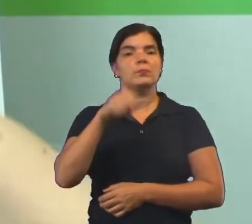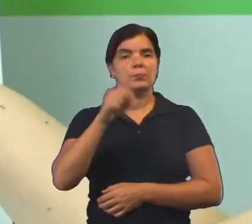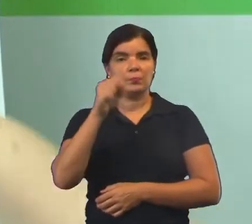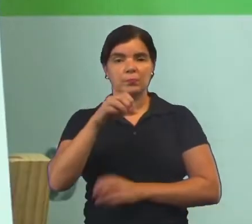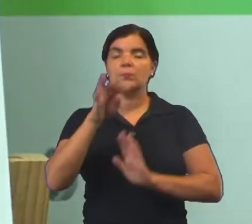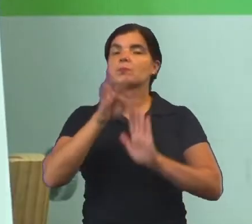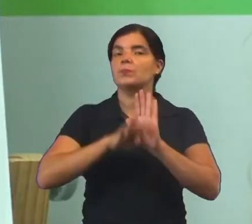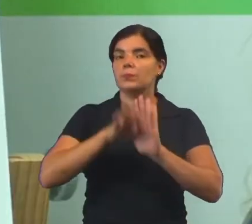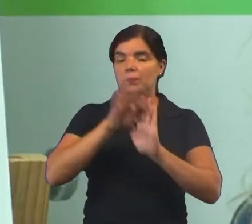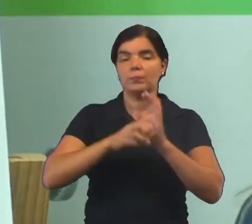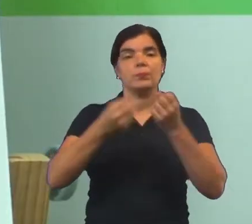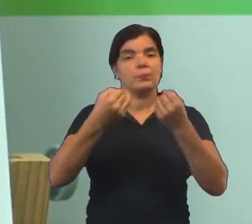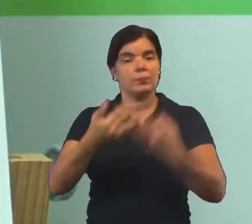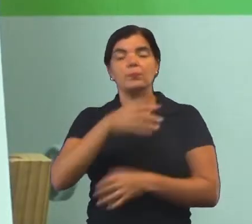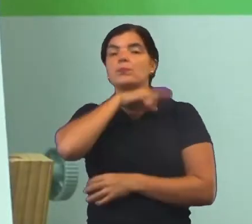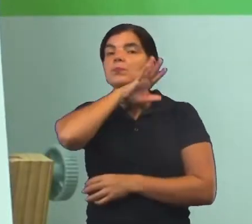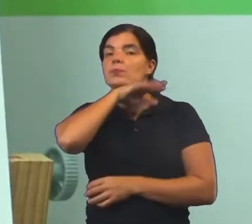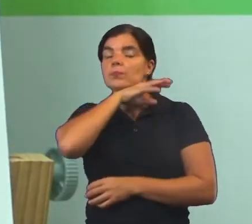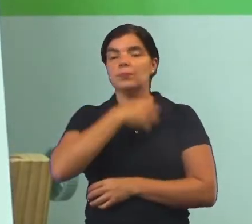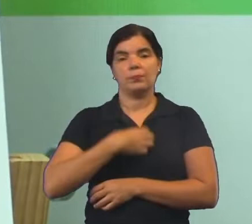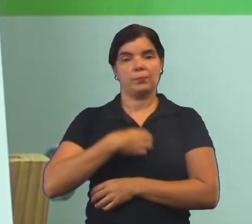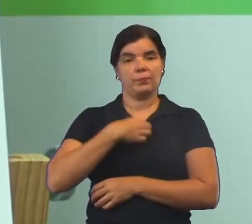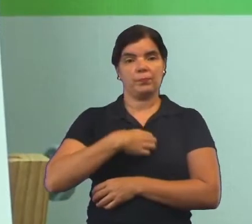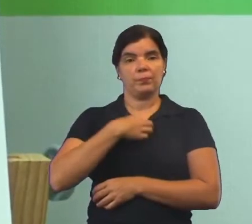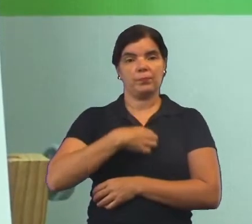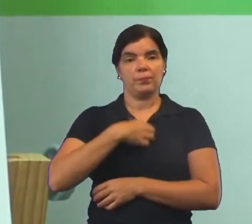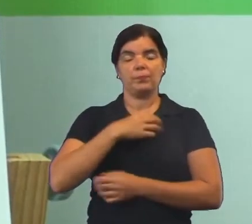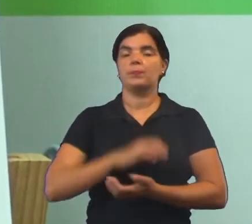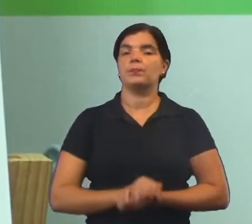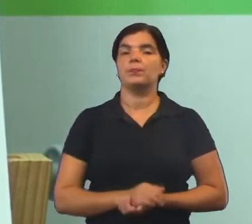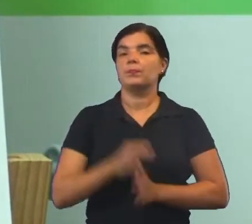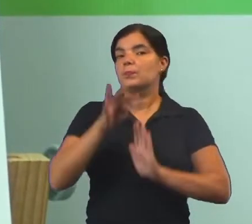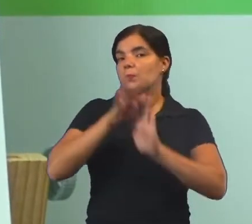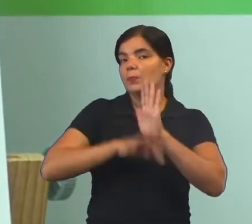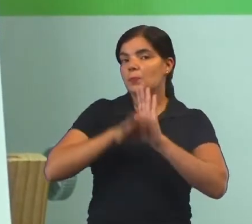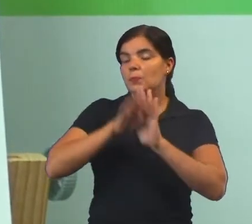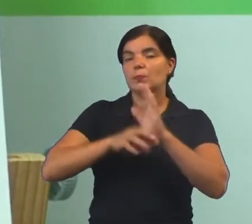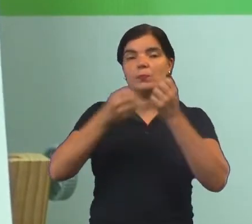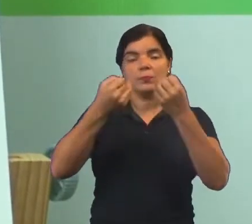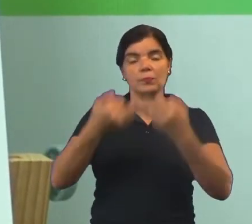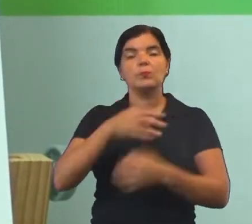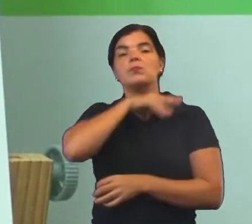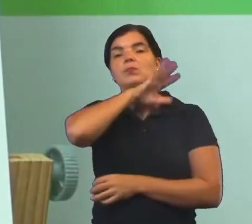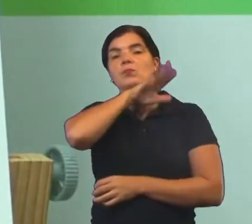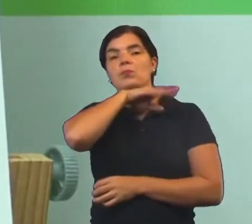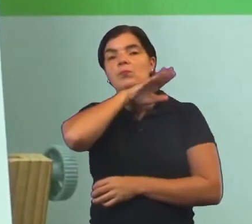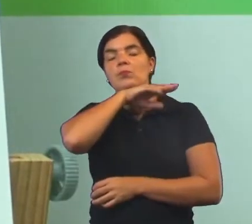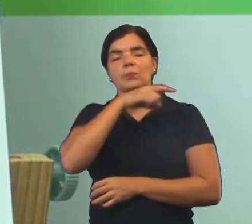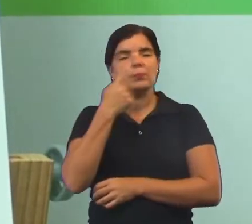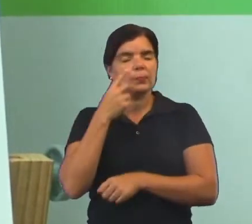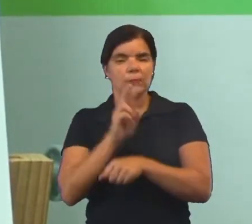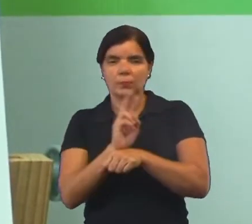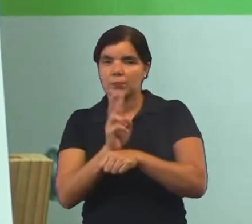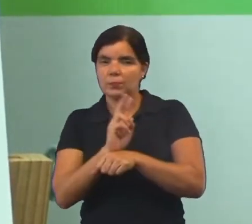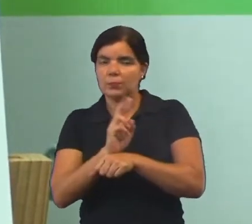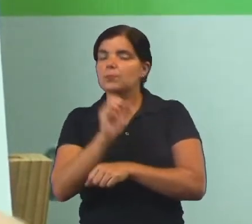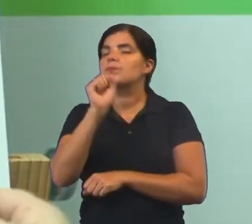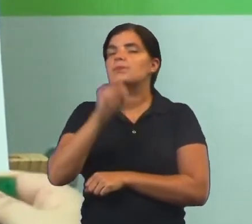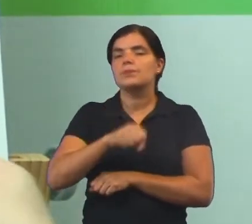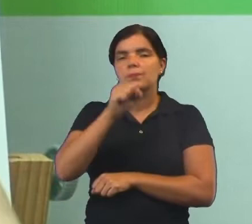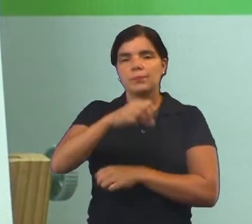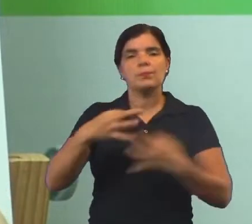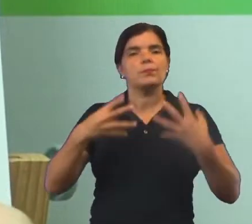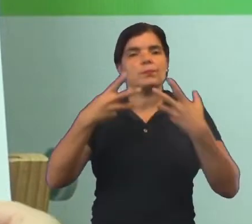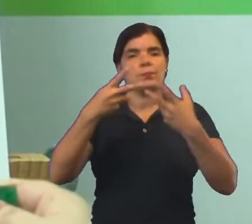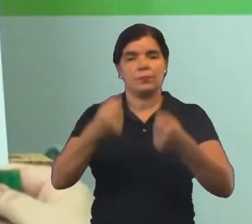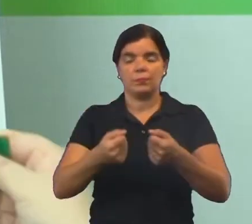Sim, no texto está falando que os animais ficaram revoltados. No texto está falando que os animais ficaram de tocaia? Sim,